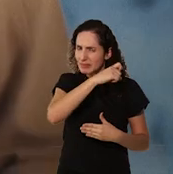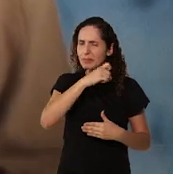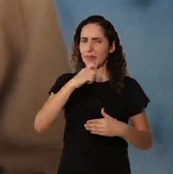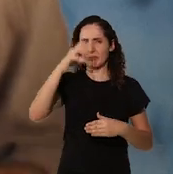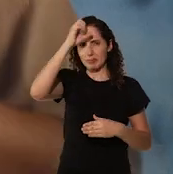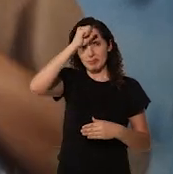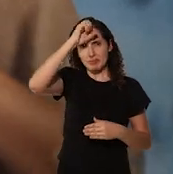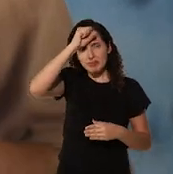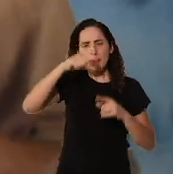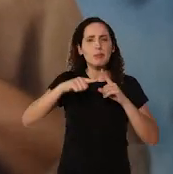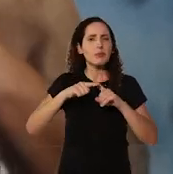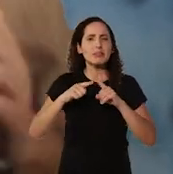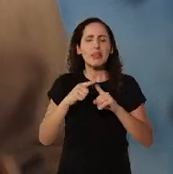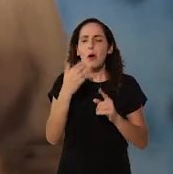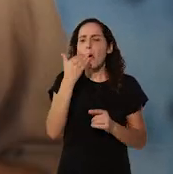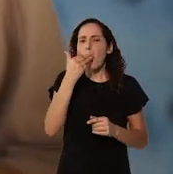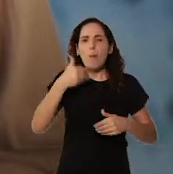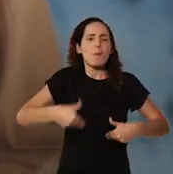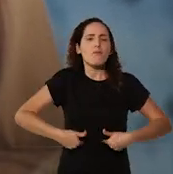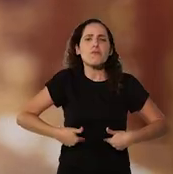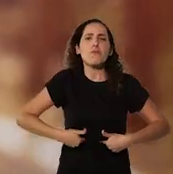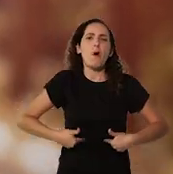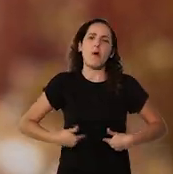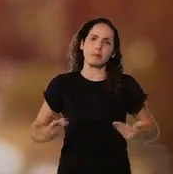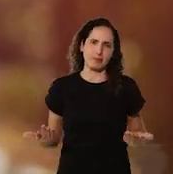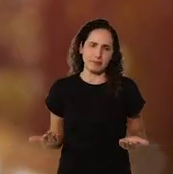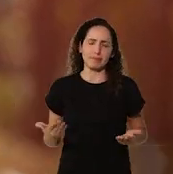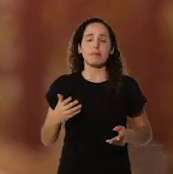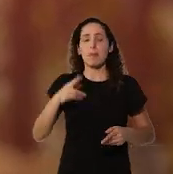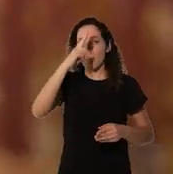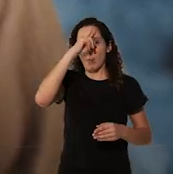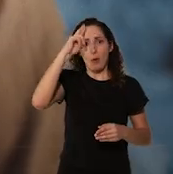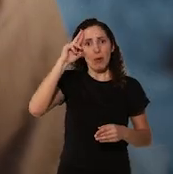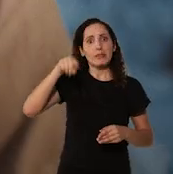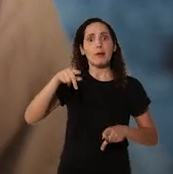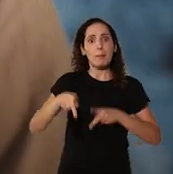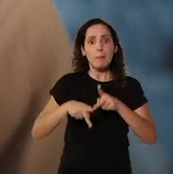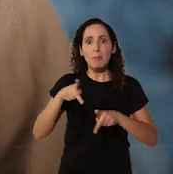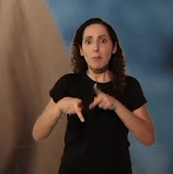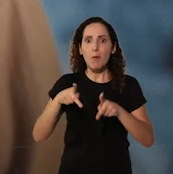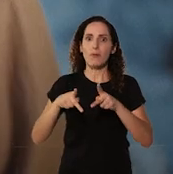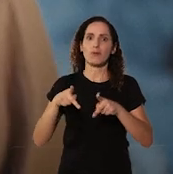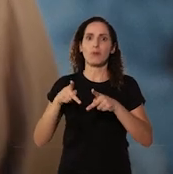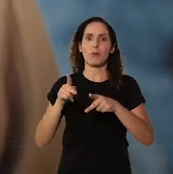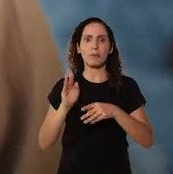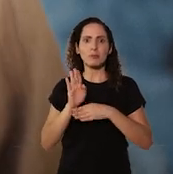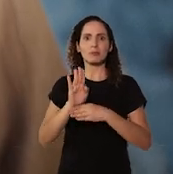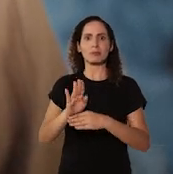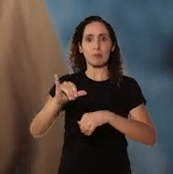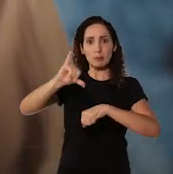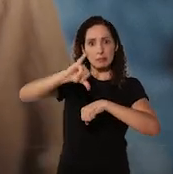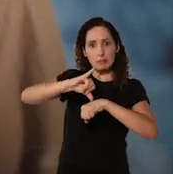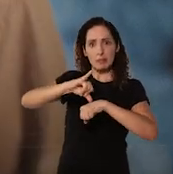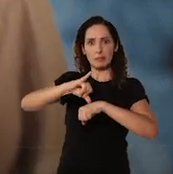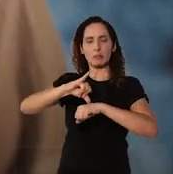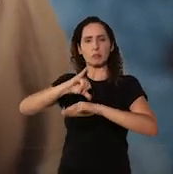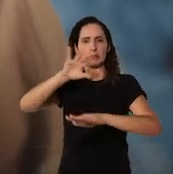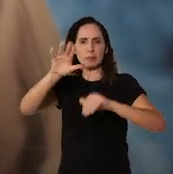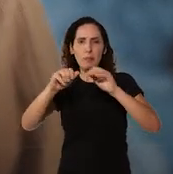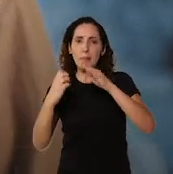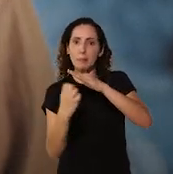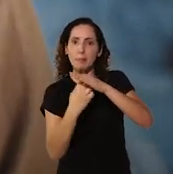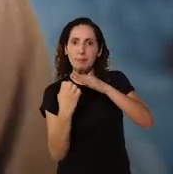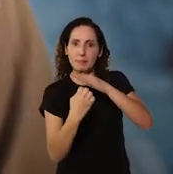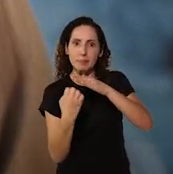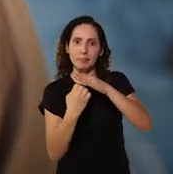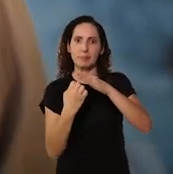de aprender porque está mal alimentada. Rock é povo. Para defender o nosso centro, atrair mais empresas